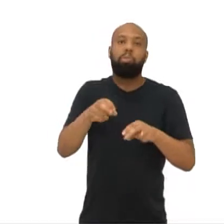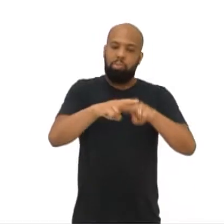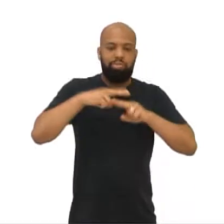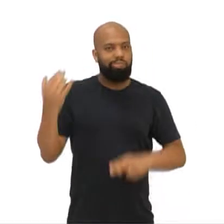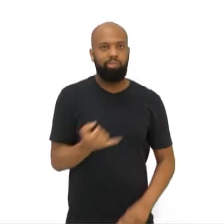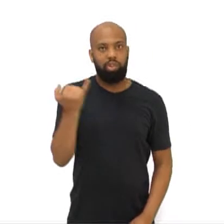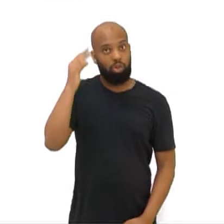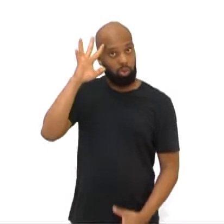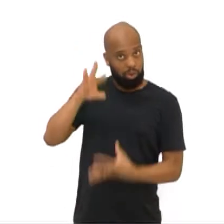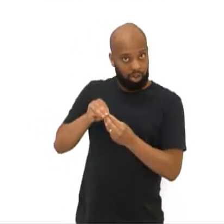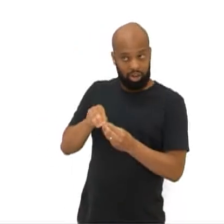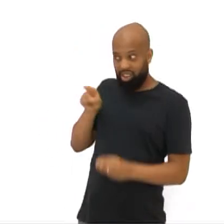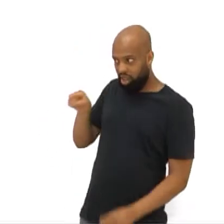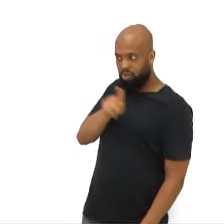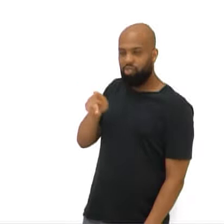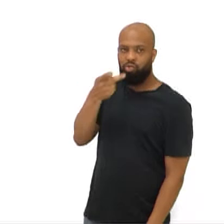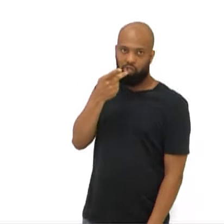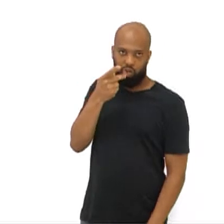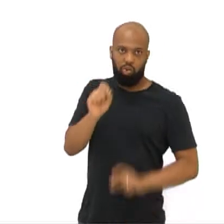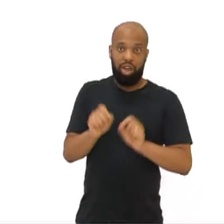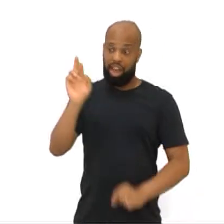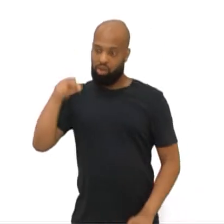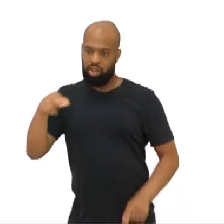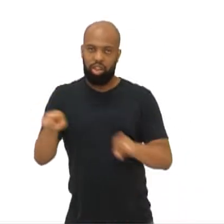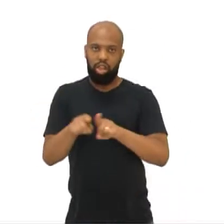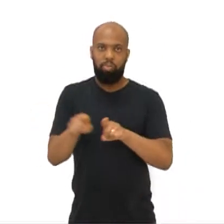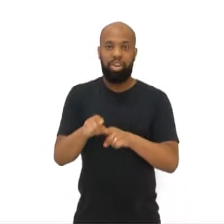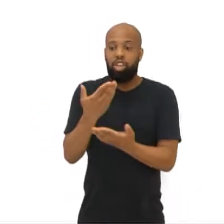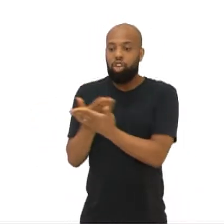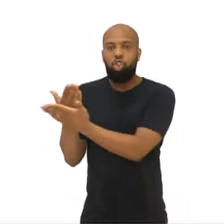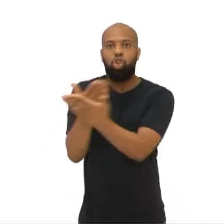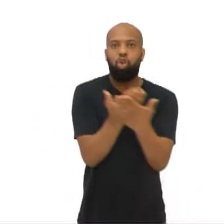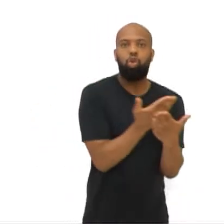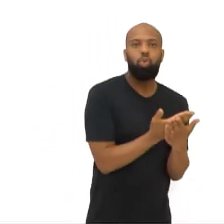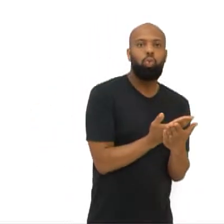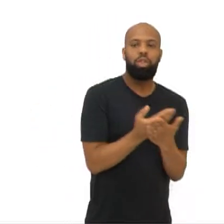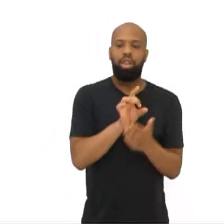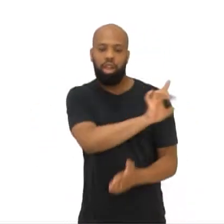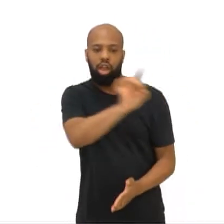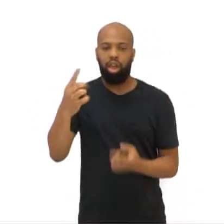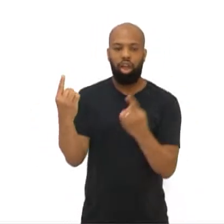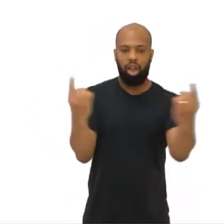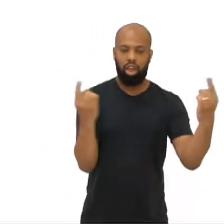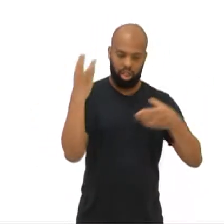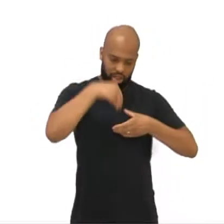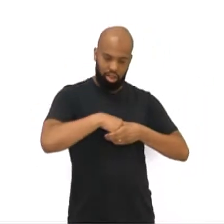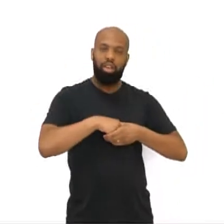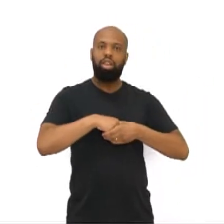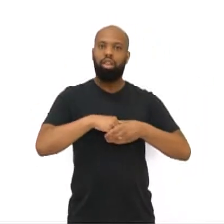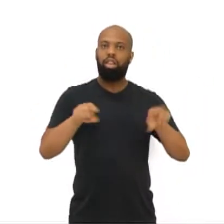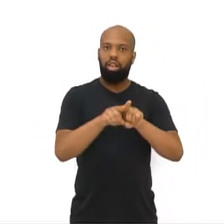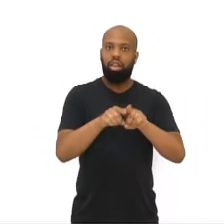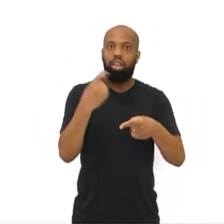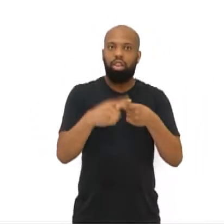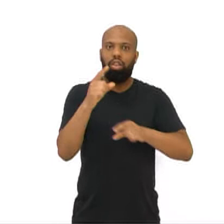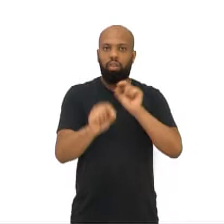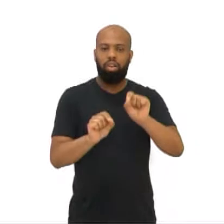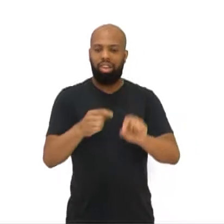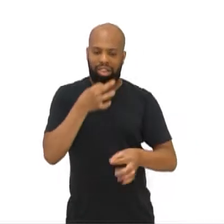Fábio já falou, racionalistas e empiristas, né? Então, a crítica, né, da